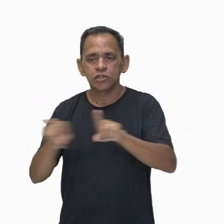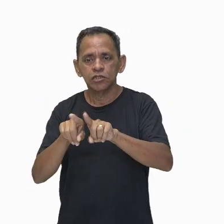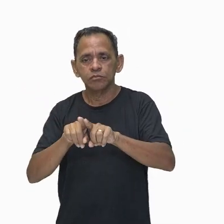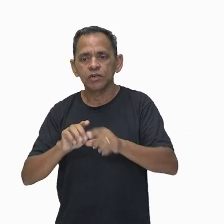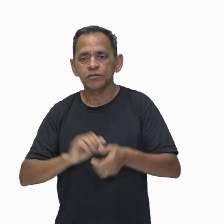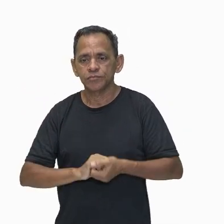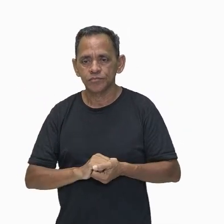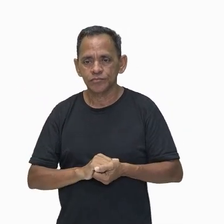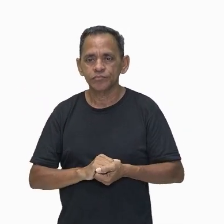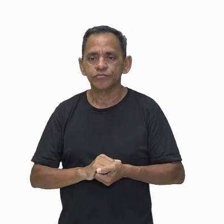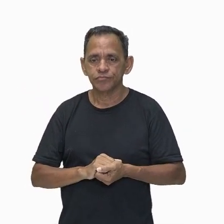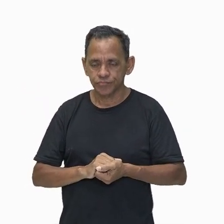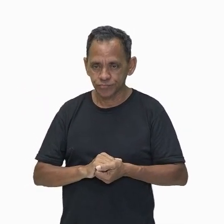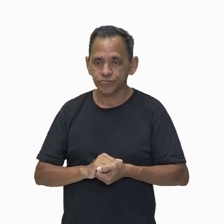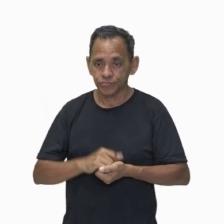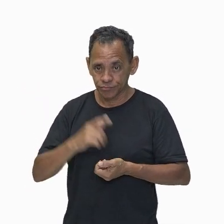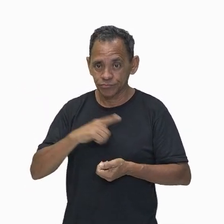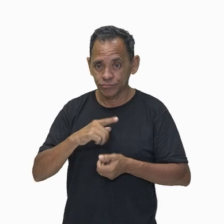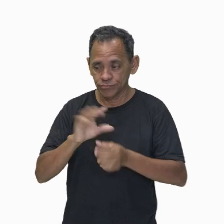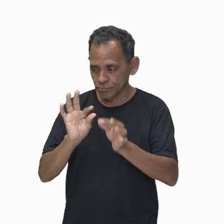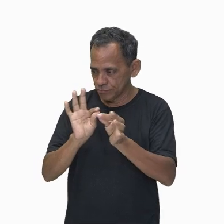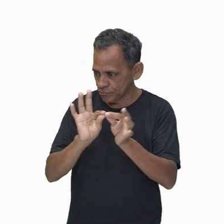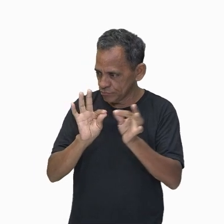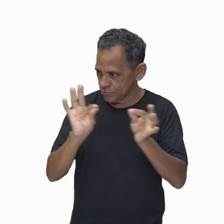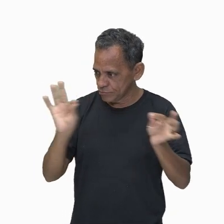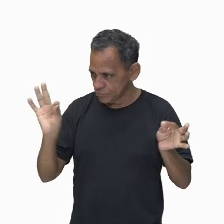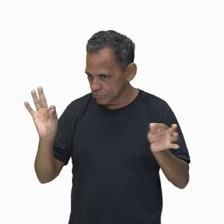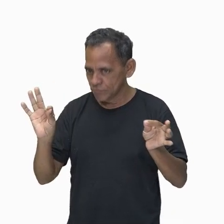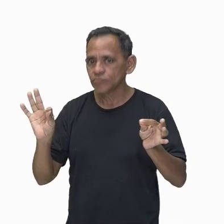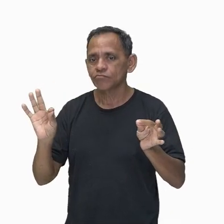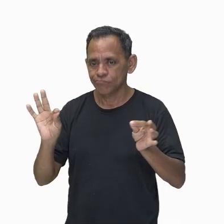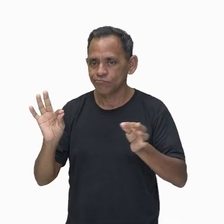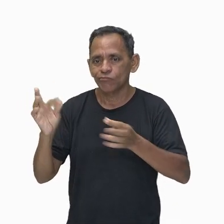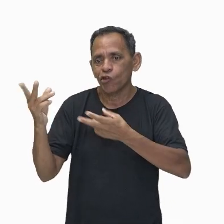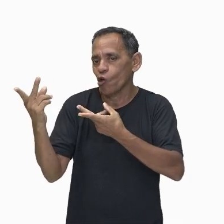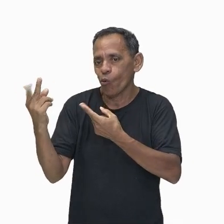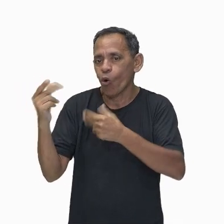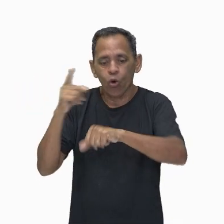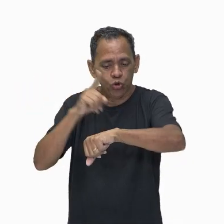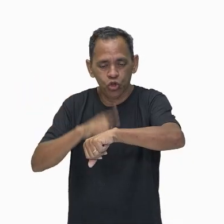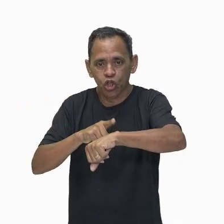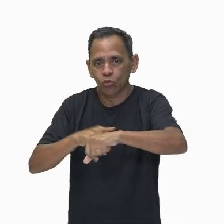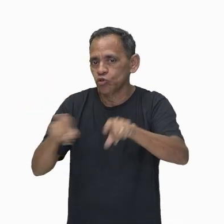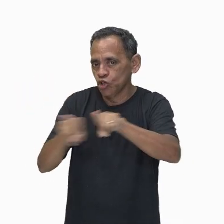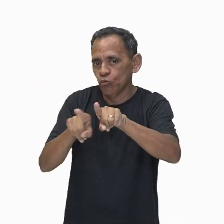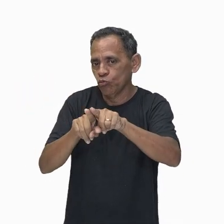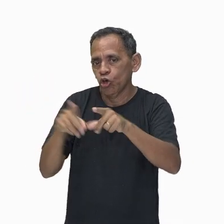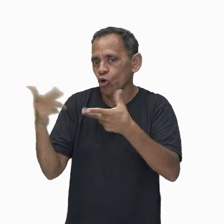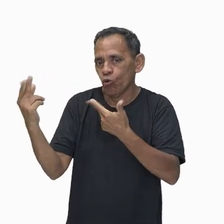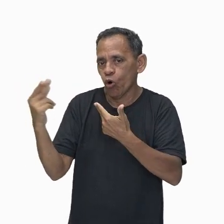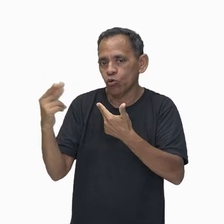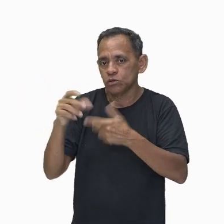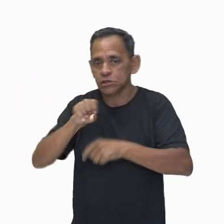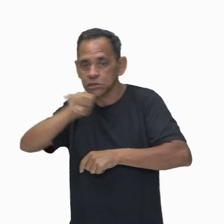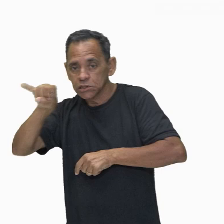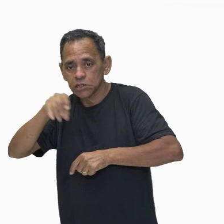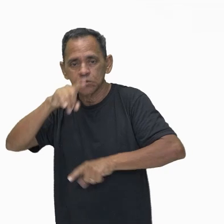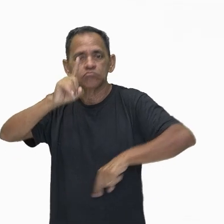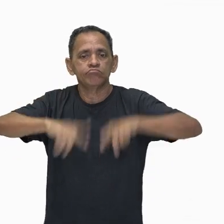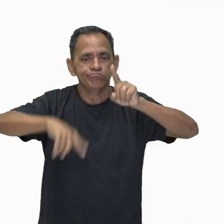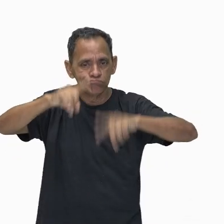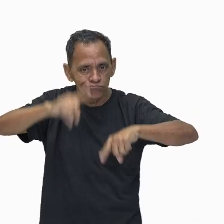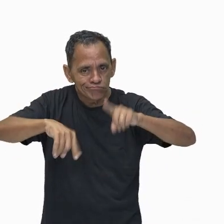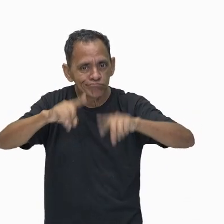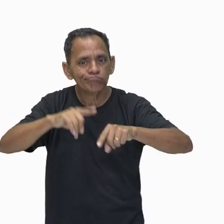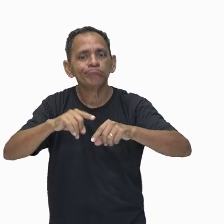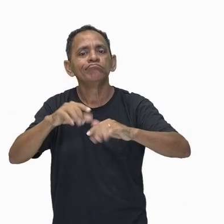essa. Percorre distâncias iguais em tempos iguais. Quando um objeto se movimenta a uma